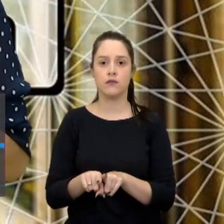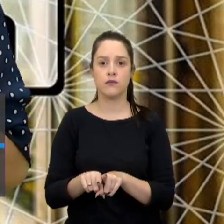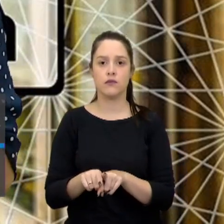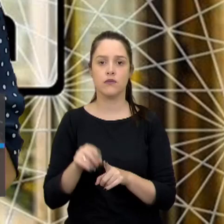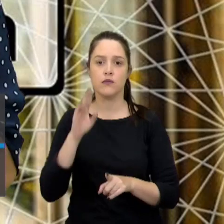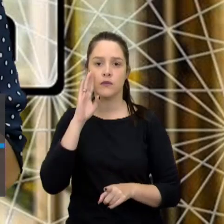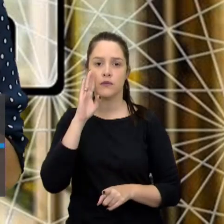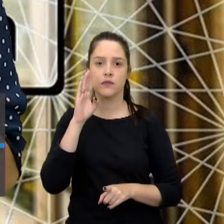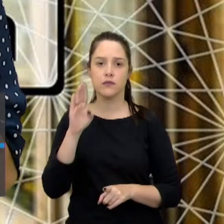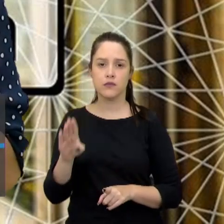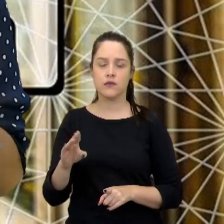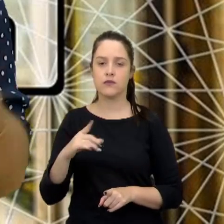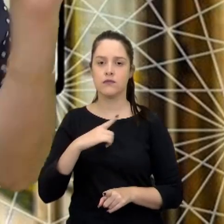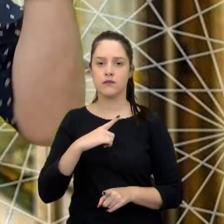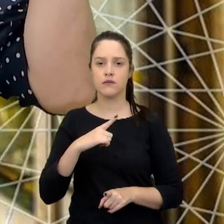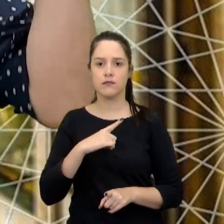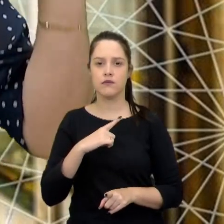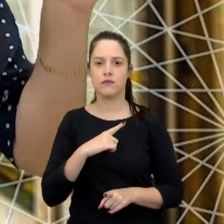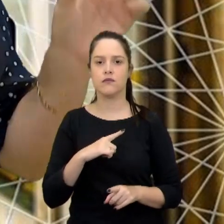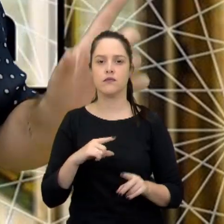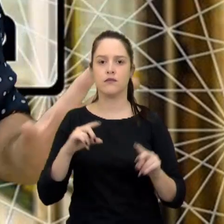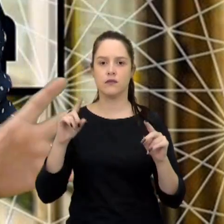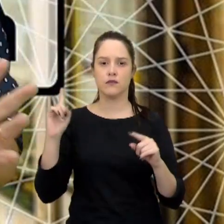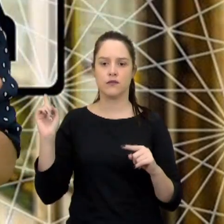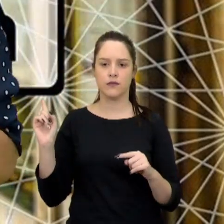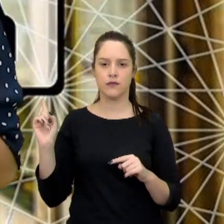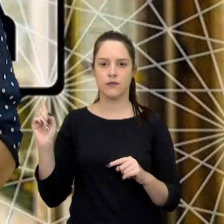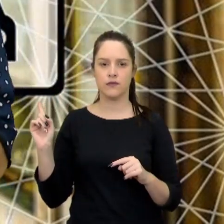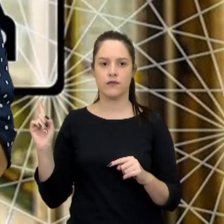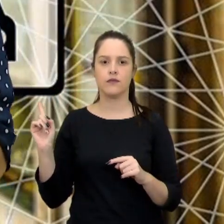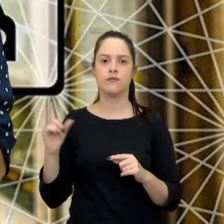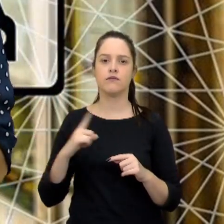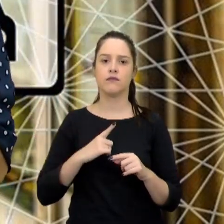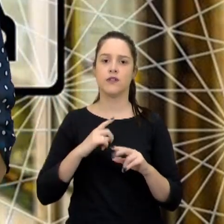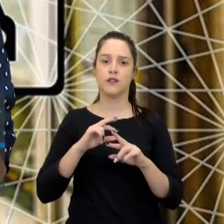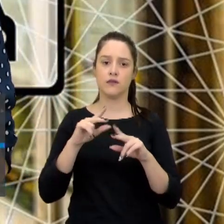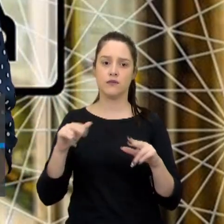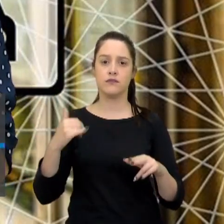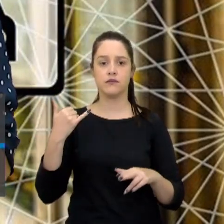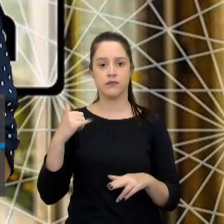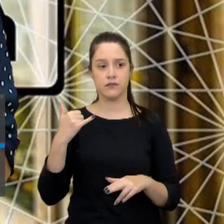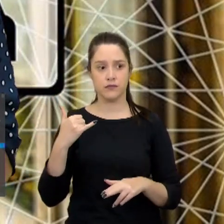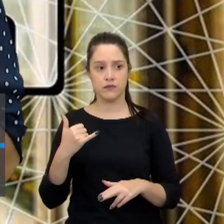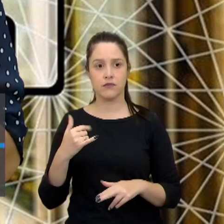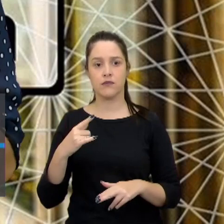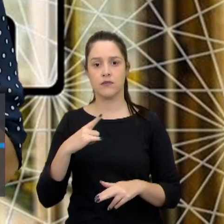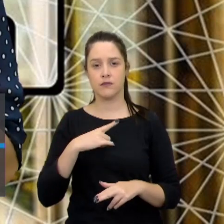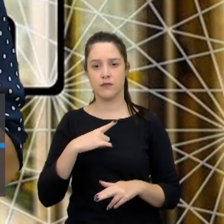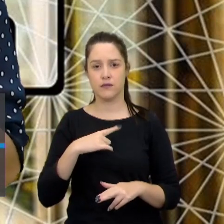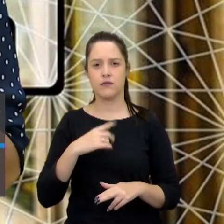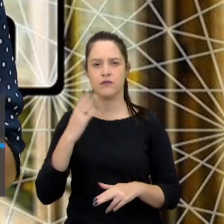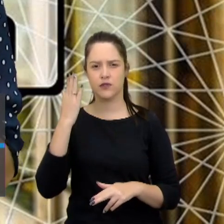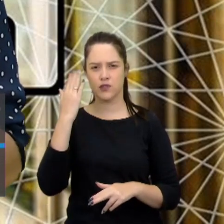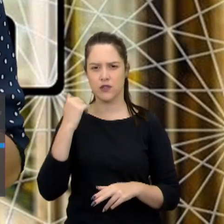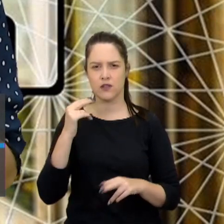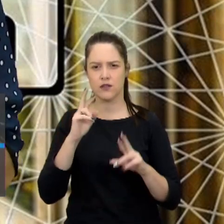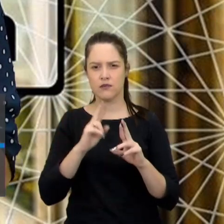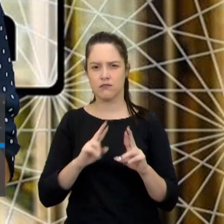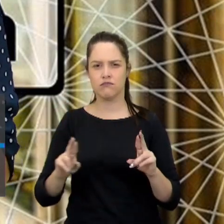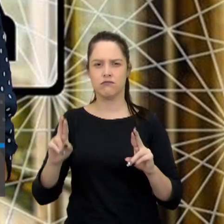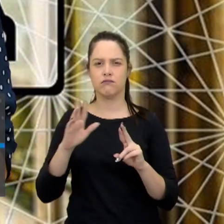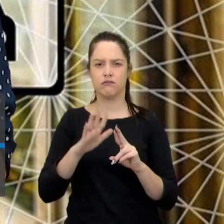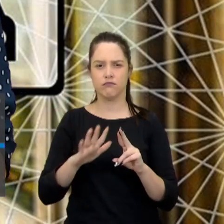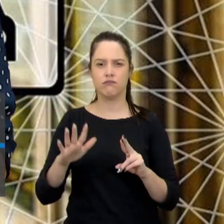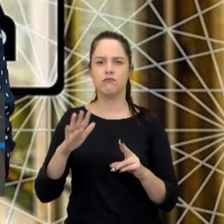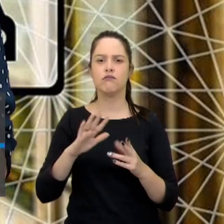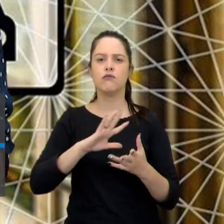Então, de repente, você viu aí, por exemplo, aqui você tem alguns ícones no fundo. No seu celular, você olhou aquela imagem, você já sabe qual universo é aquele,